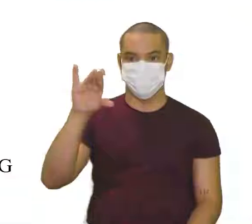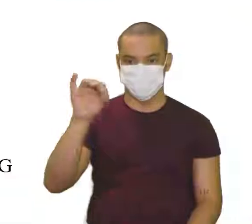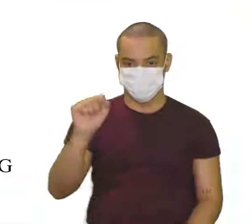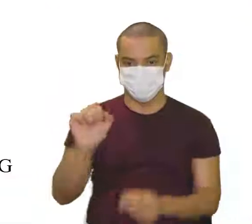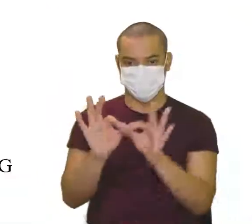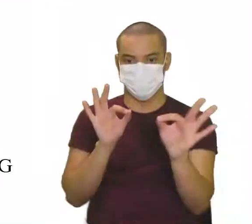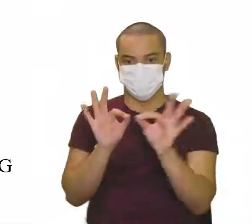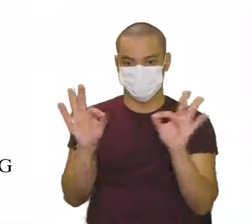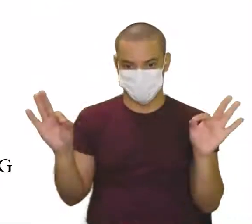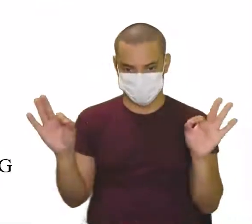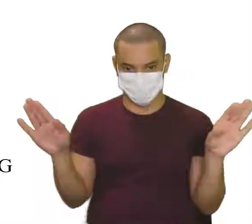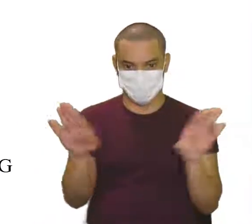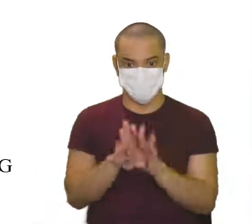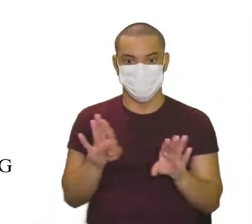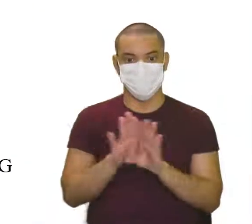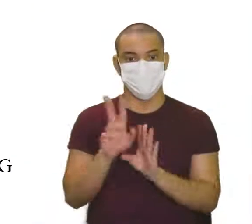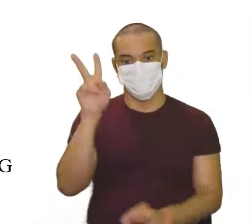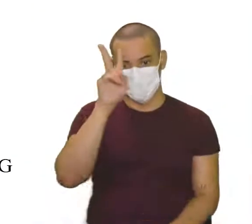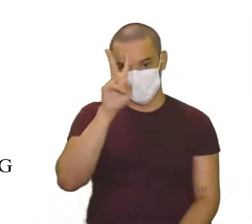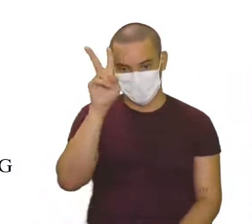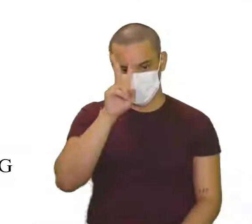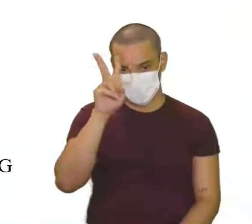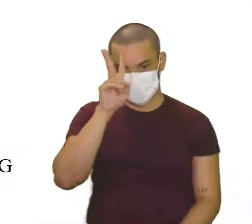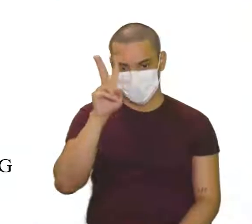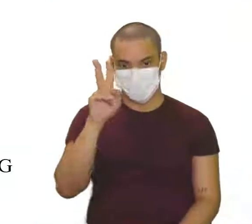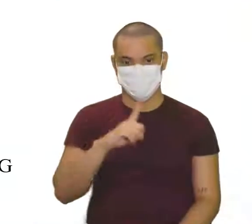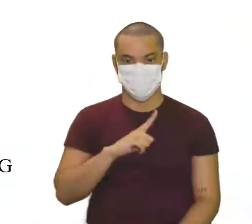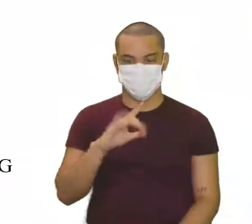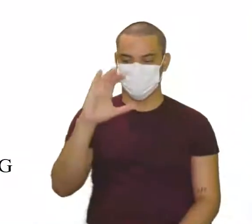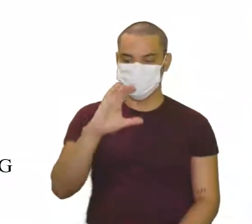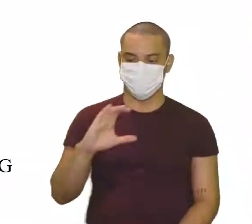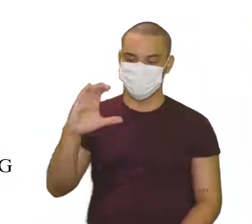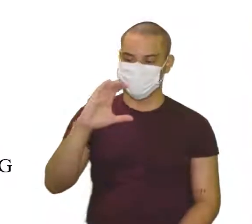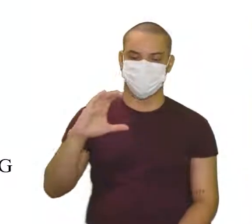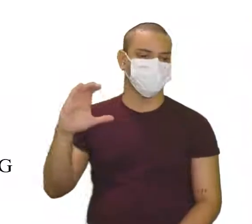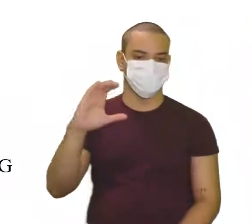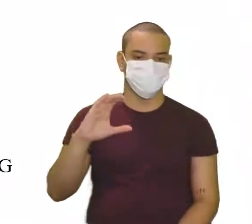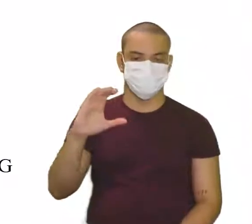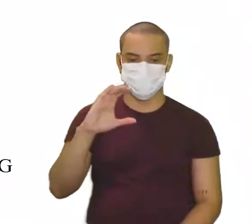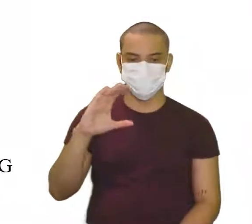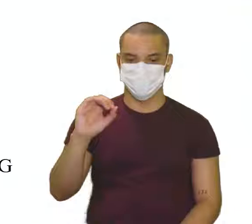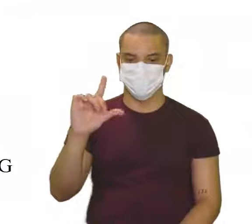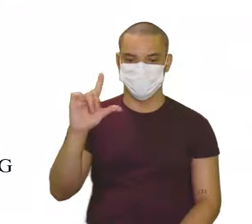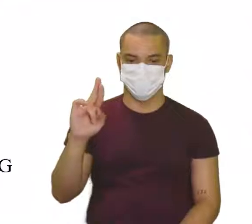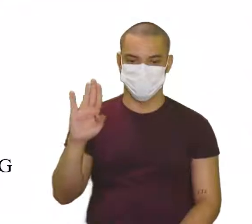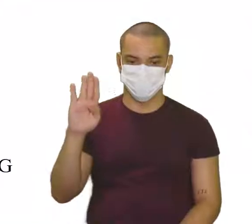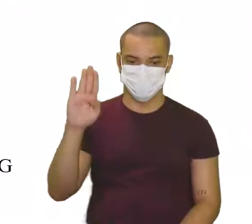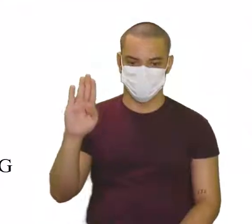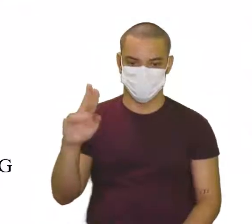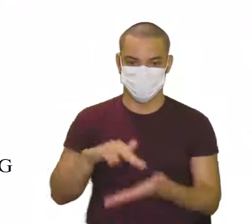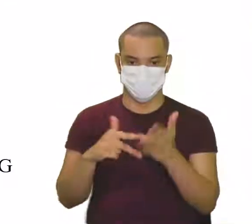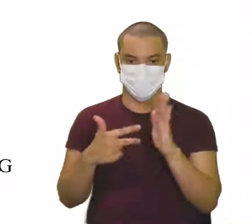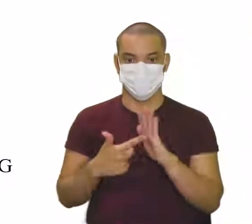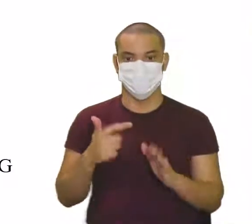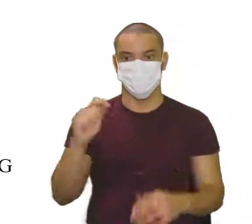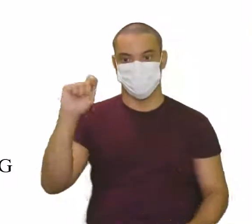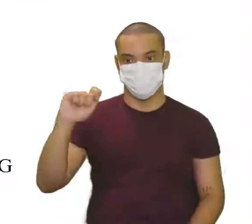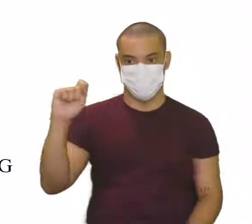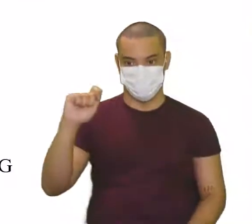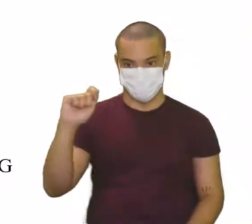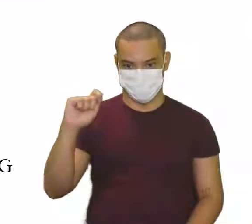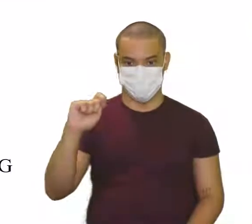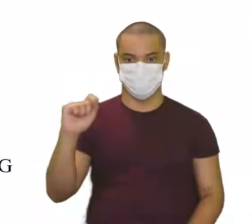ok? E aqui, só para a gente lembrar, Coulomb por segundo é ampere, certo?